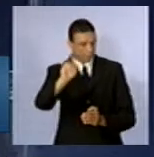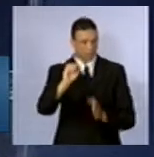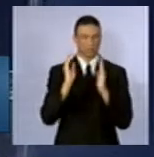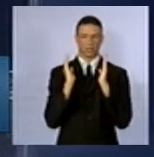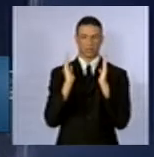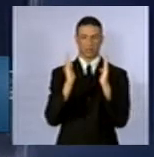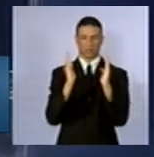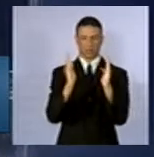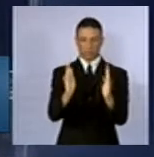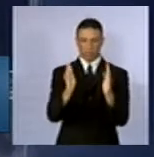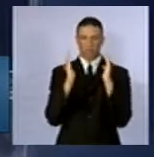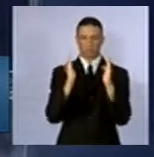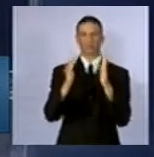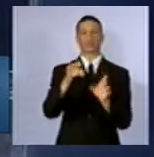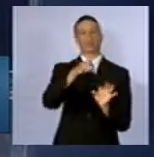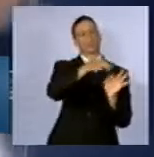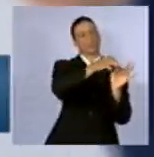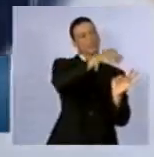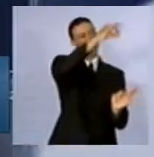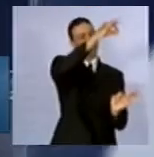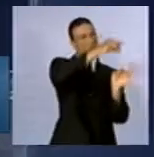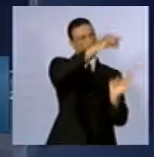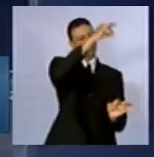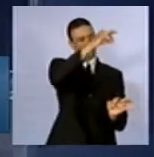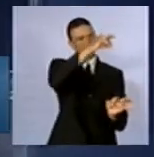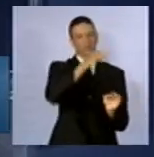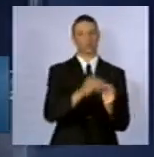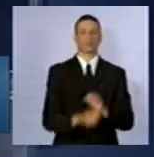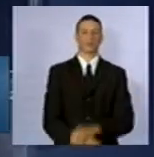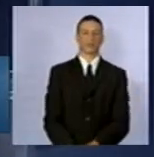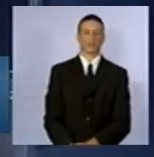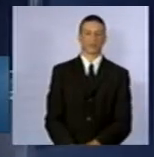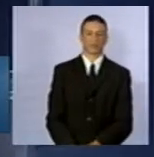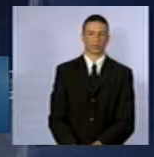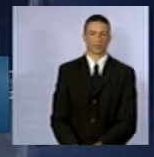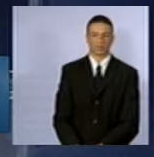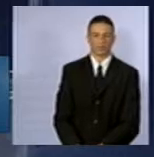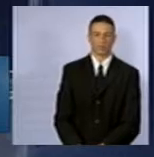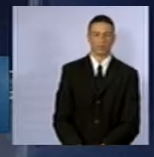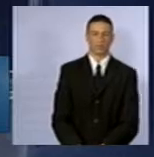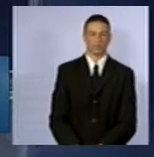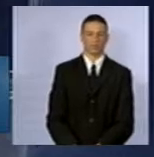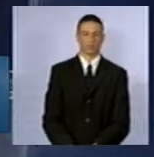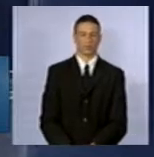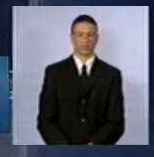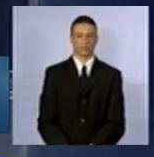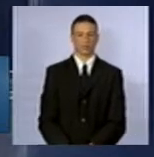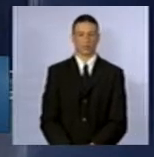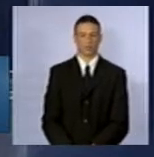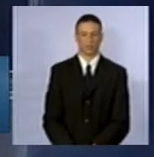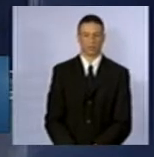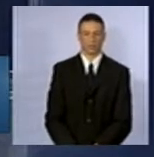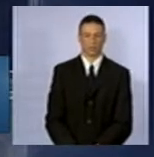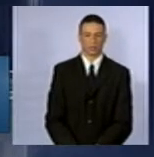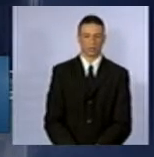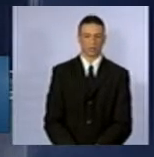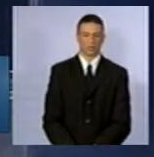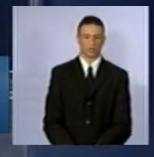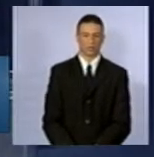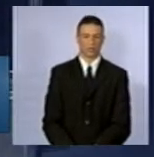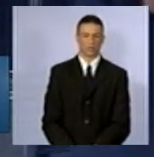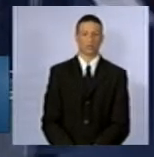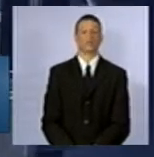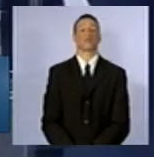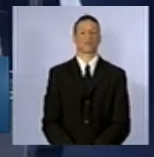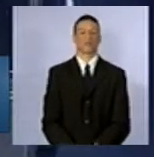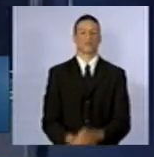linha e no ponto de altura mínima doss Condutores bom essa eh